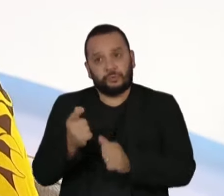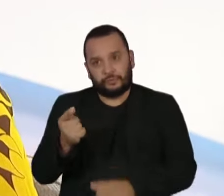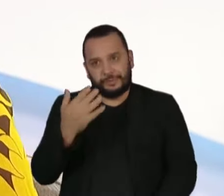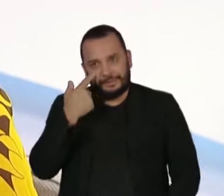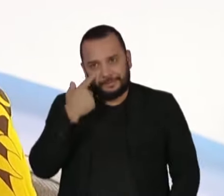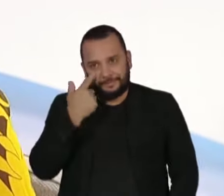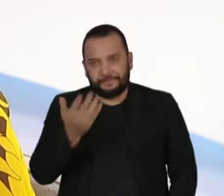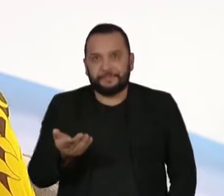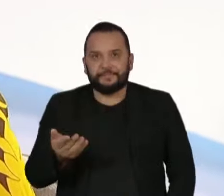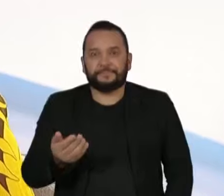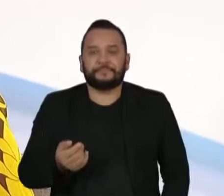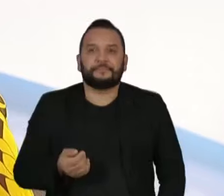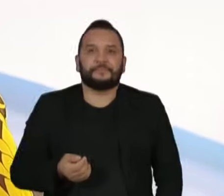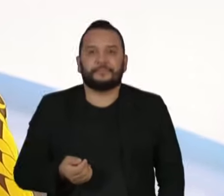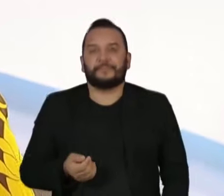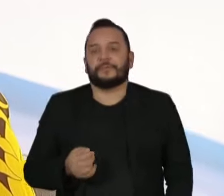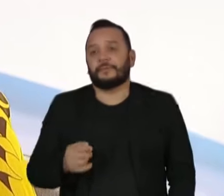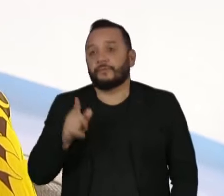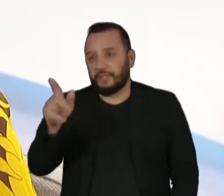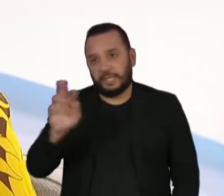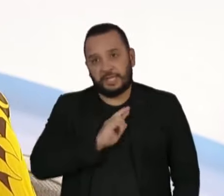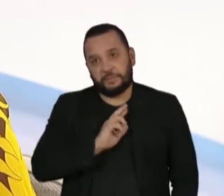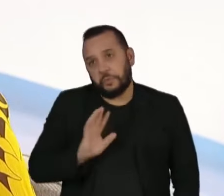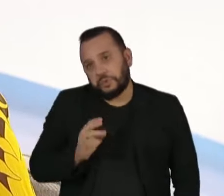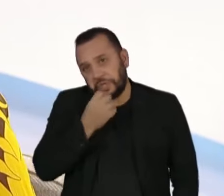preço popular ou não, tá?